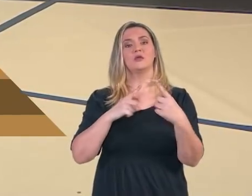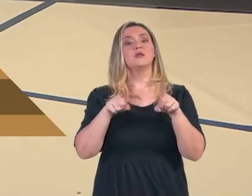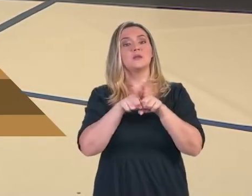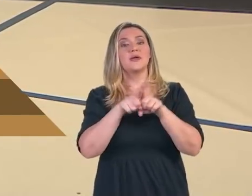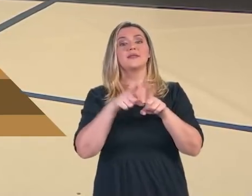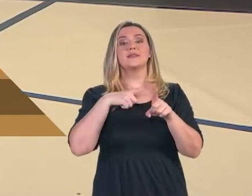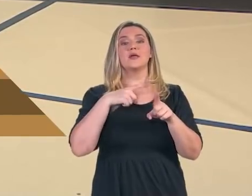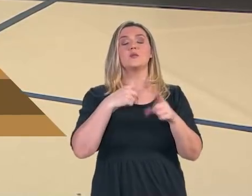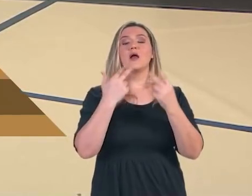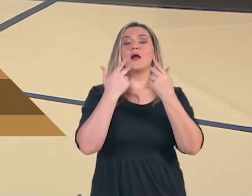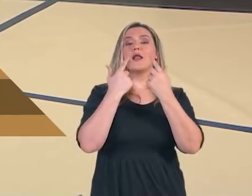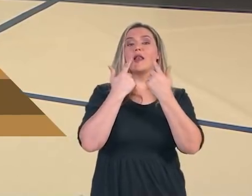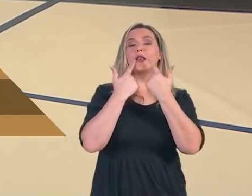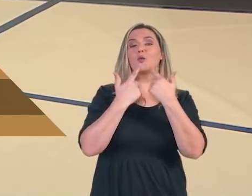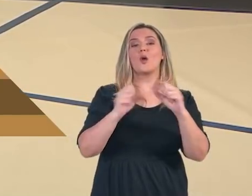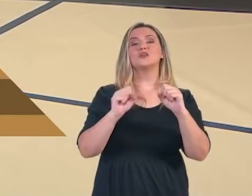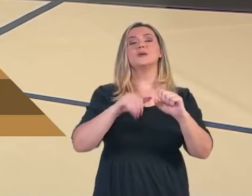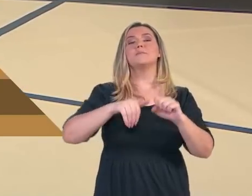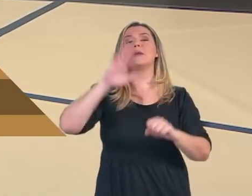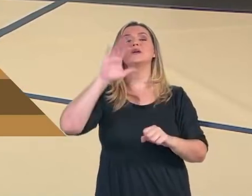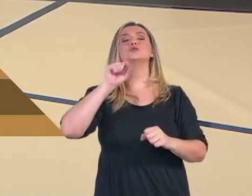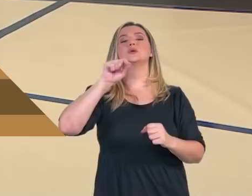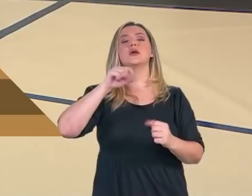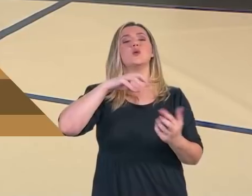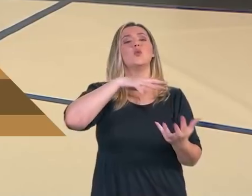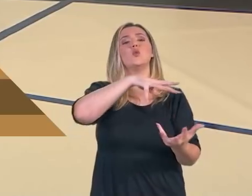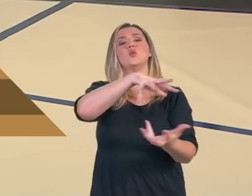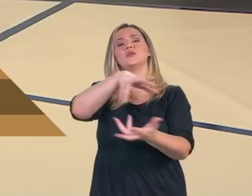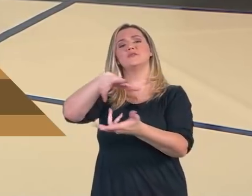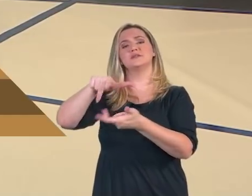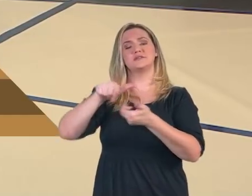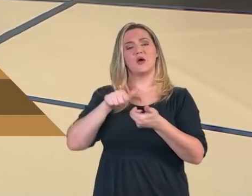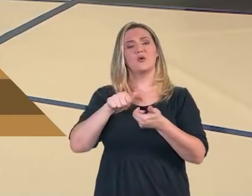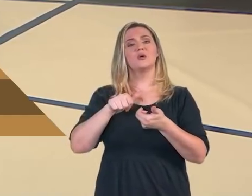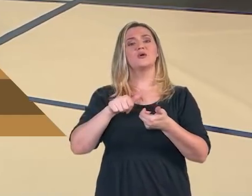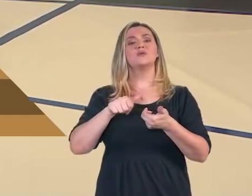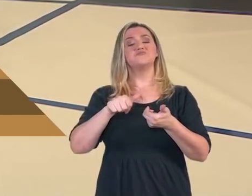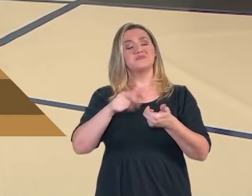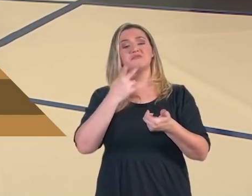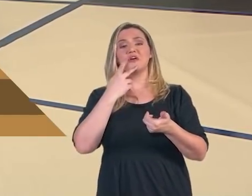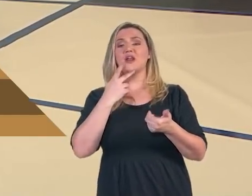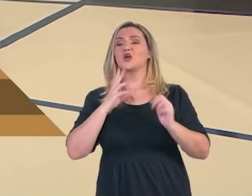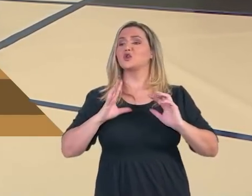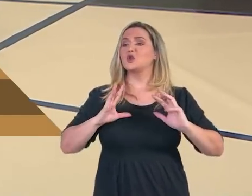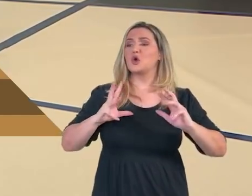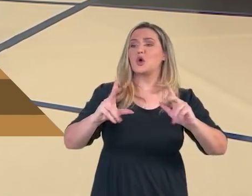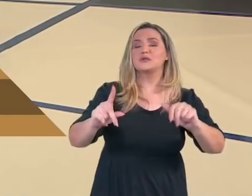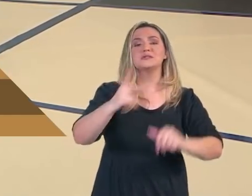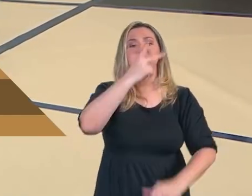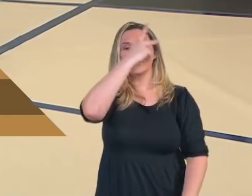como nenhum outro, o reconhecimento da existência de pessoas sinceras e piedosas que não